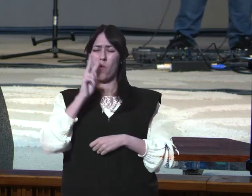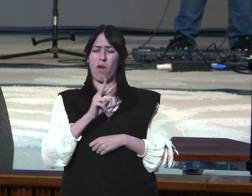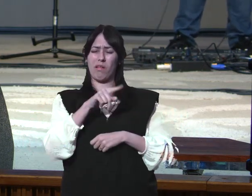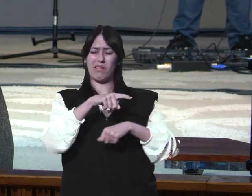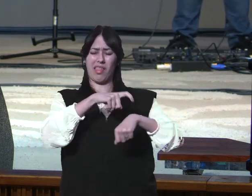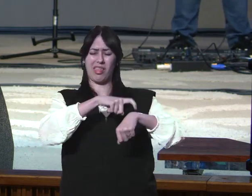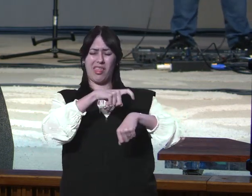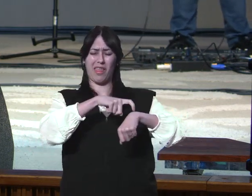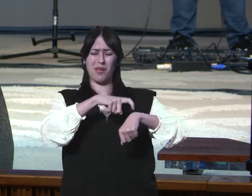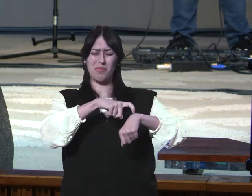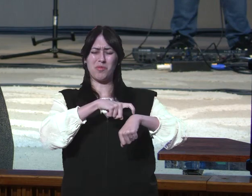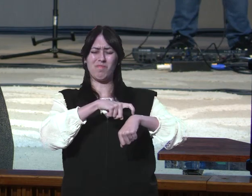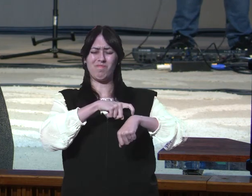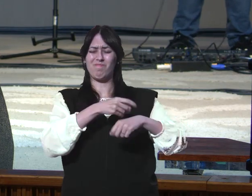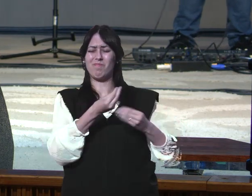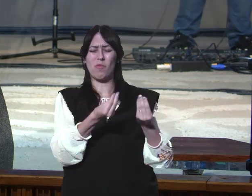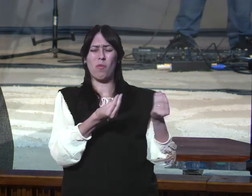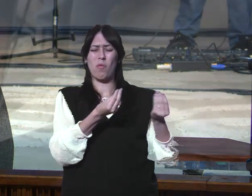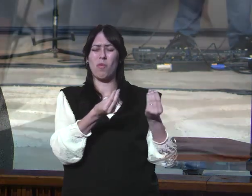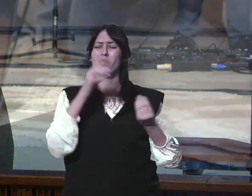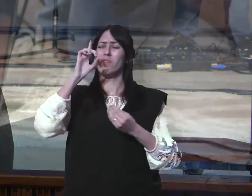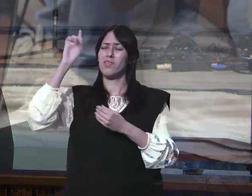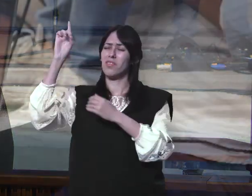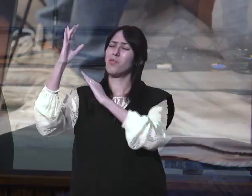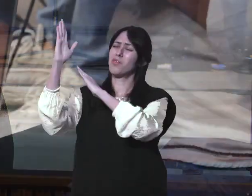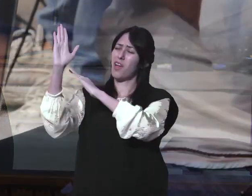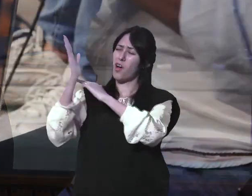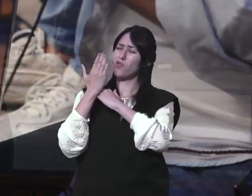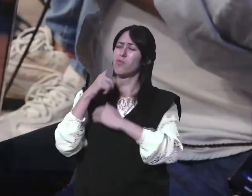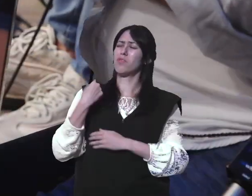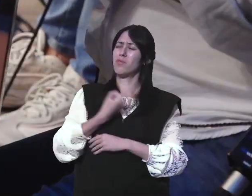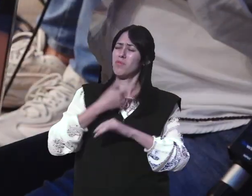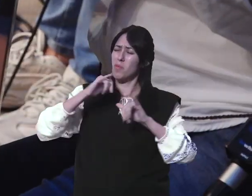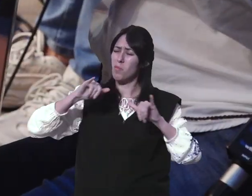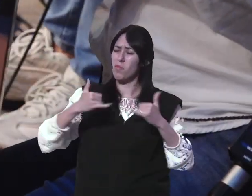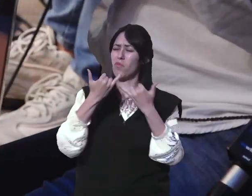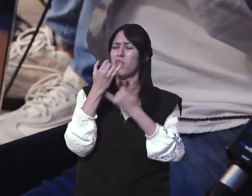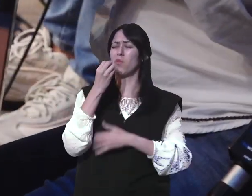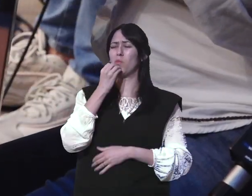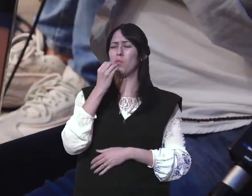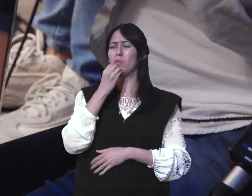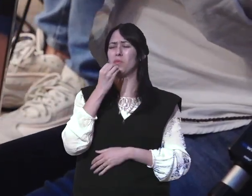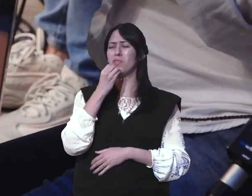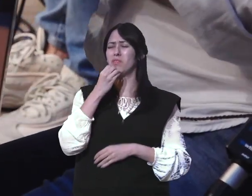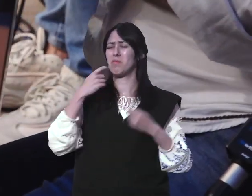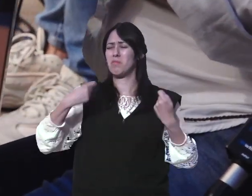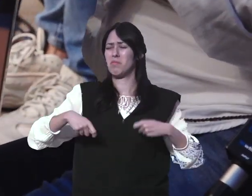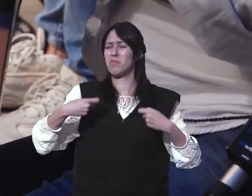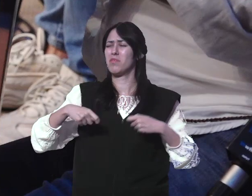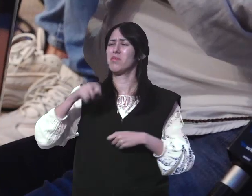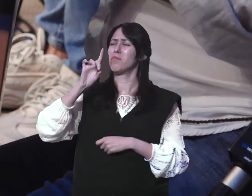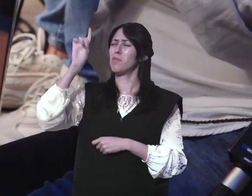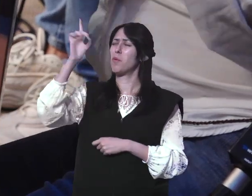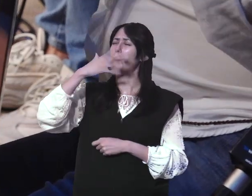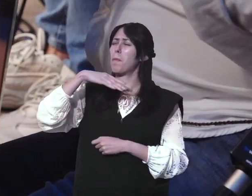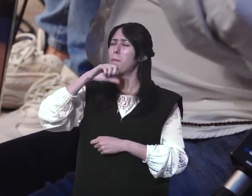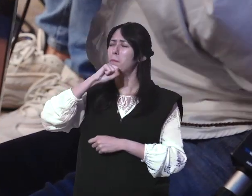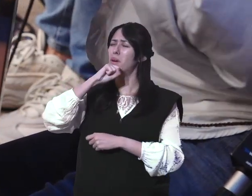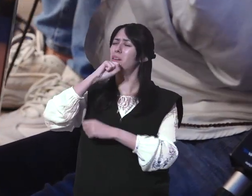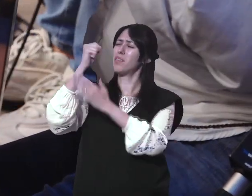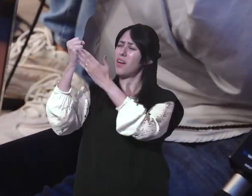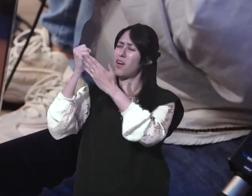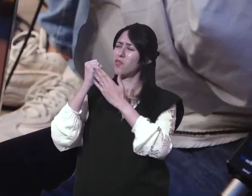ajuda a aproveitar cada oportunidade. Pai, me ajuda a